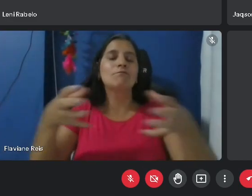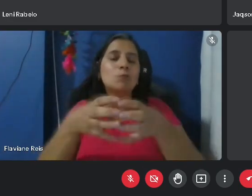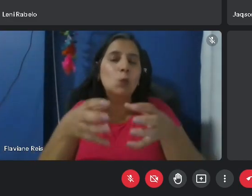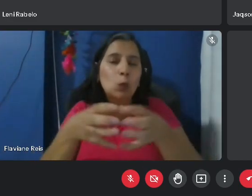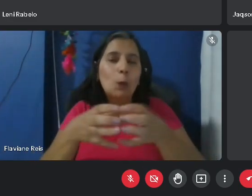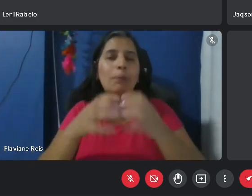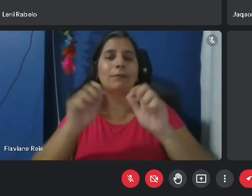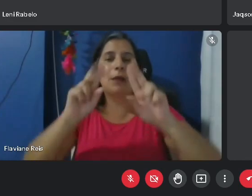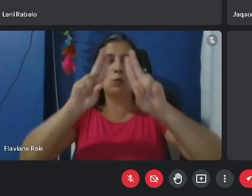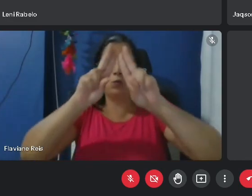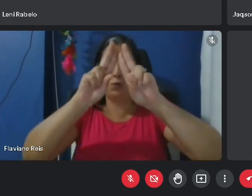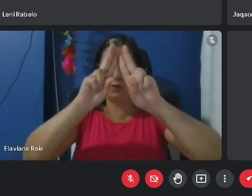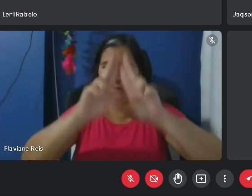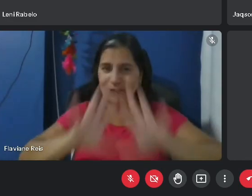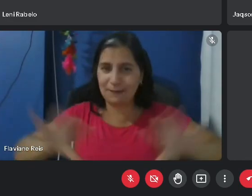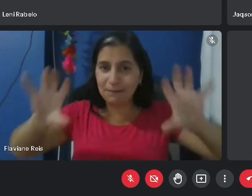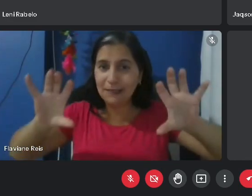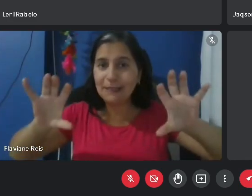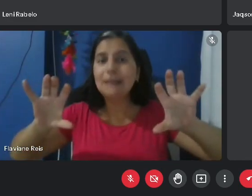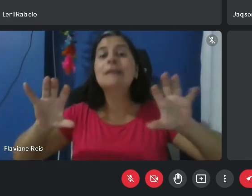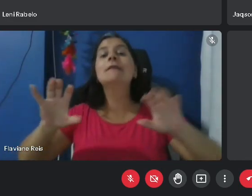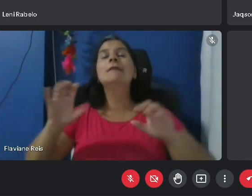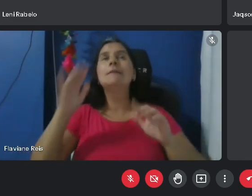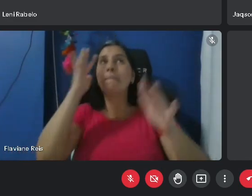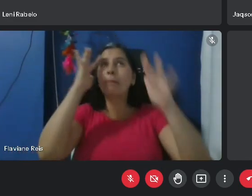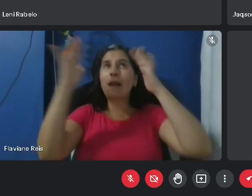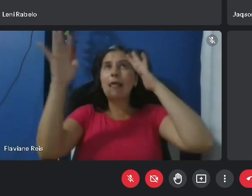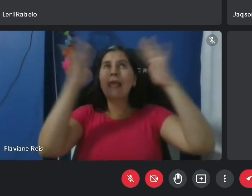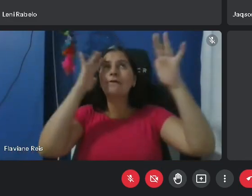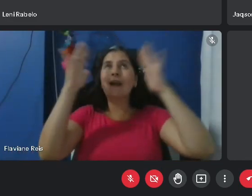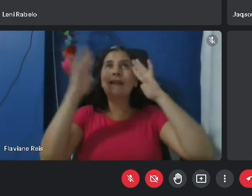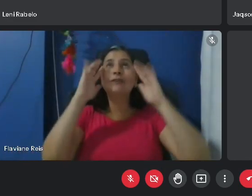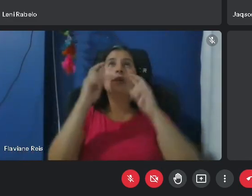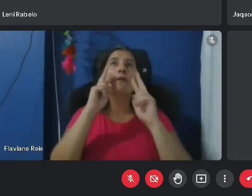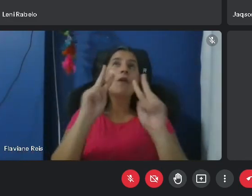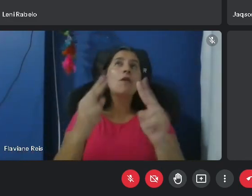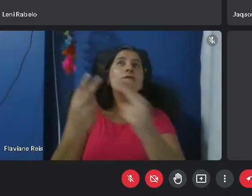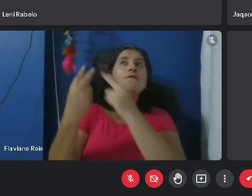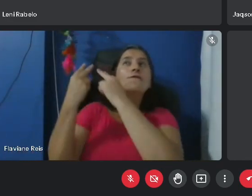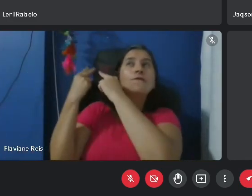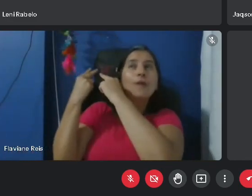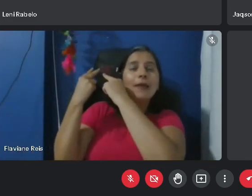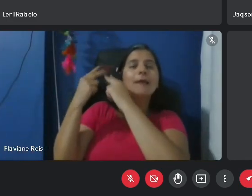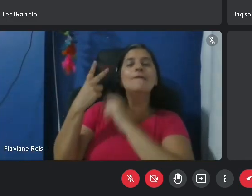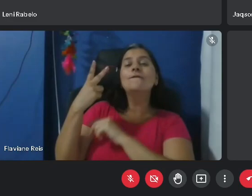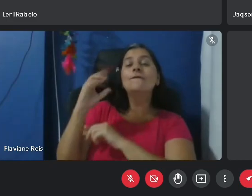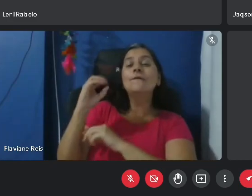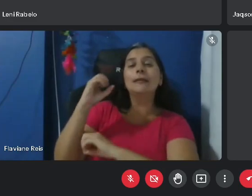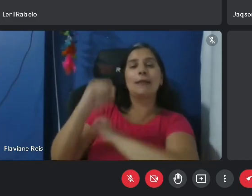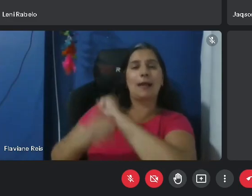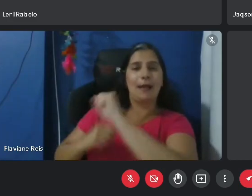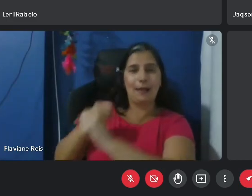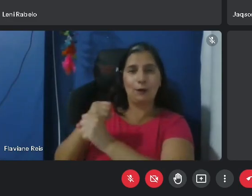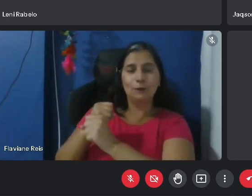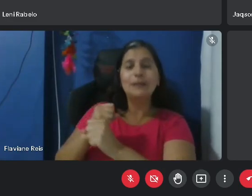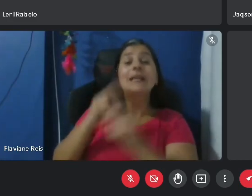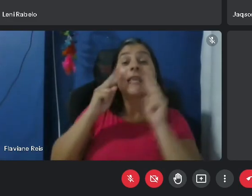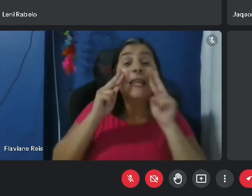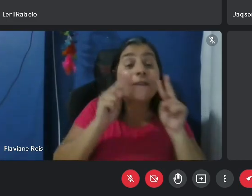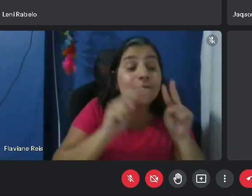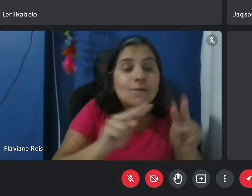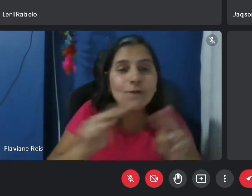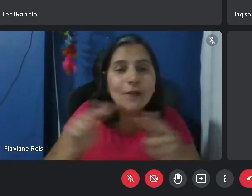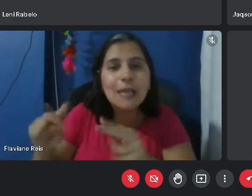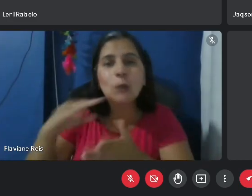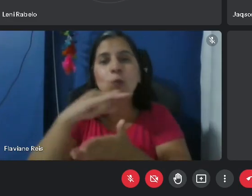que vocês, né, vocês da Universidade do Sul da Bahia, reflitam, né, desde